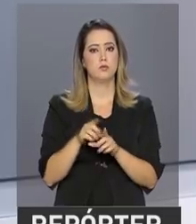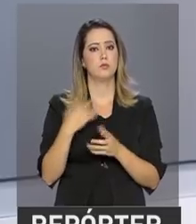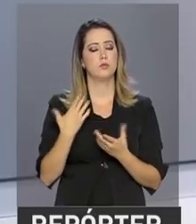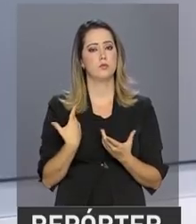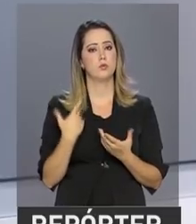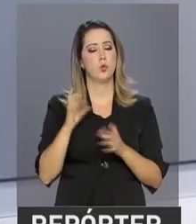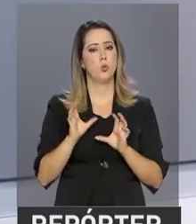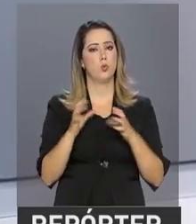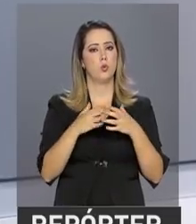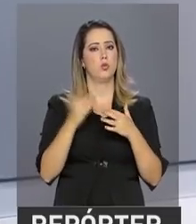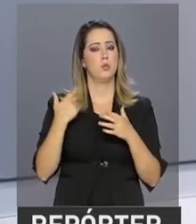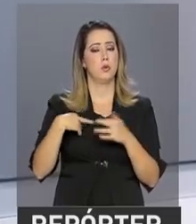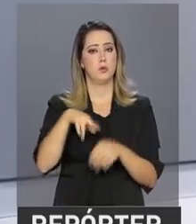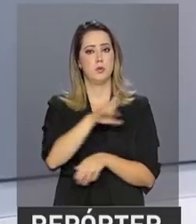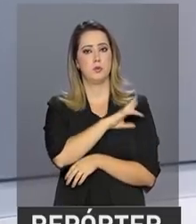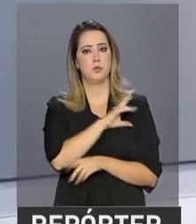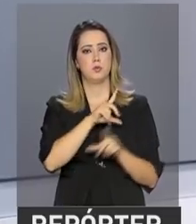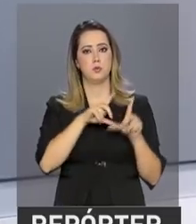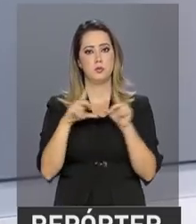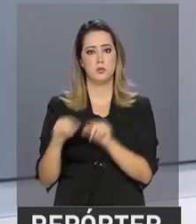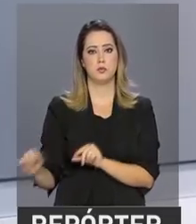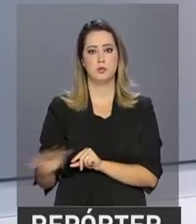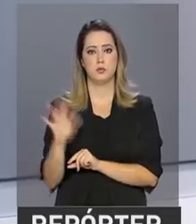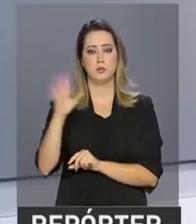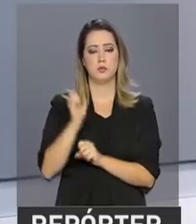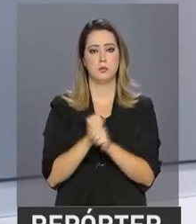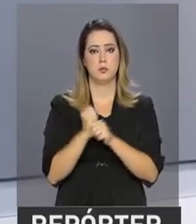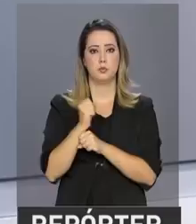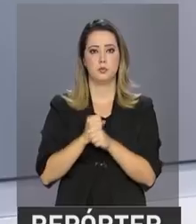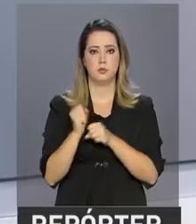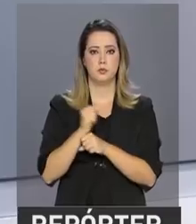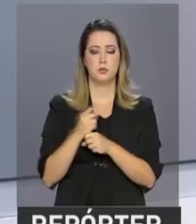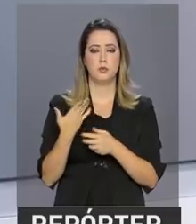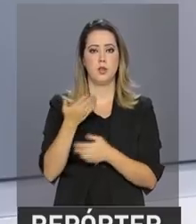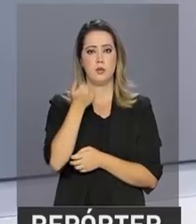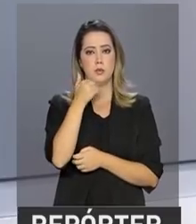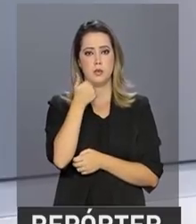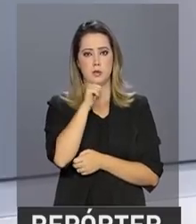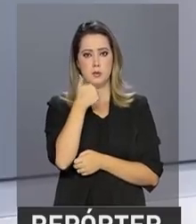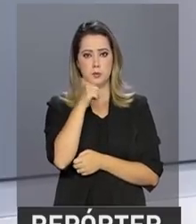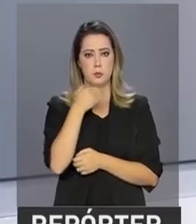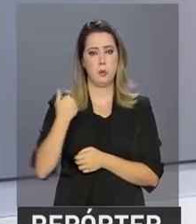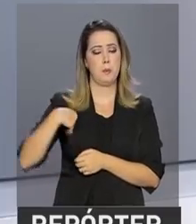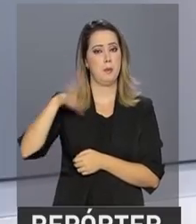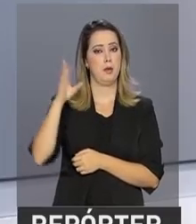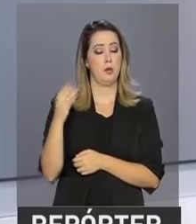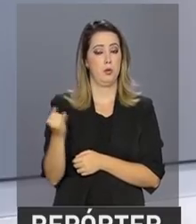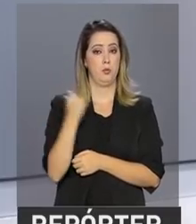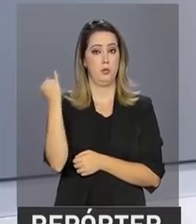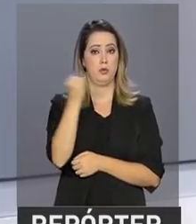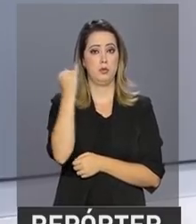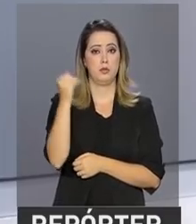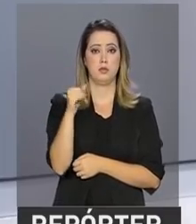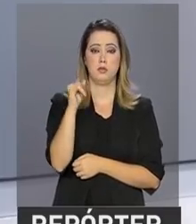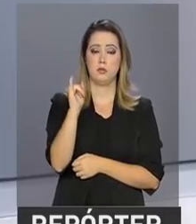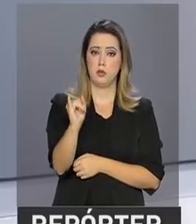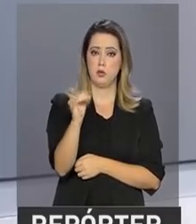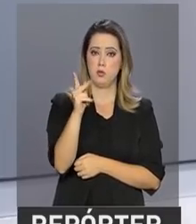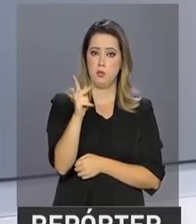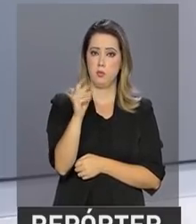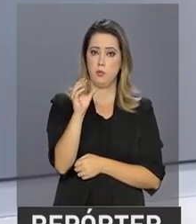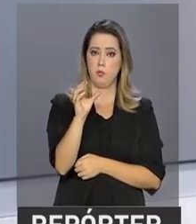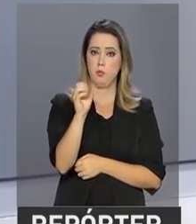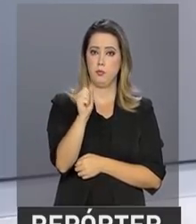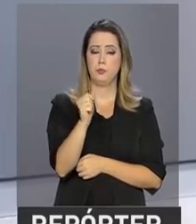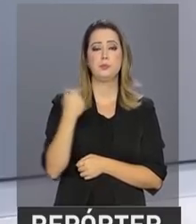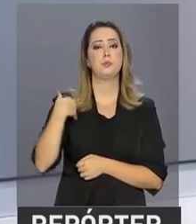o setor foi responsável pela queda da inflação neste ano alimentação e bebidas que têm o maior peso no ipc a foi o que mais ajudou